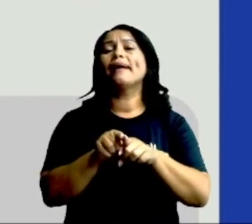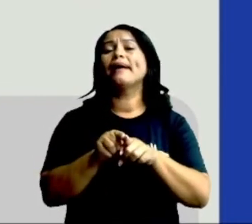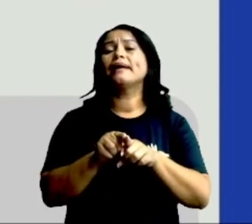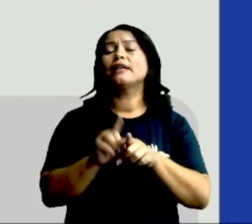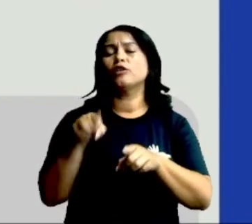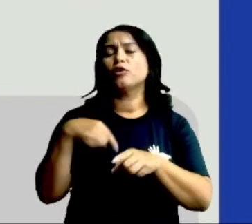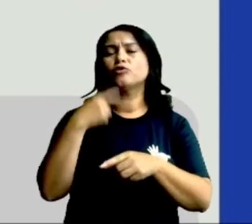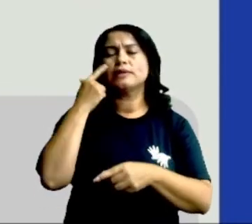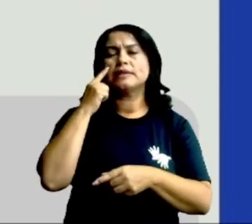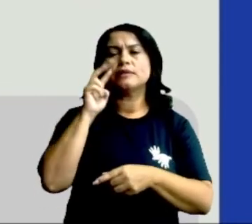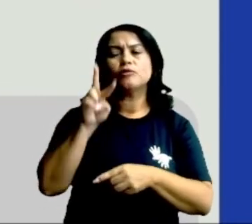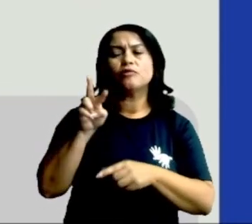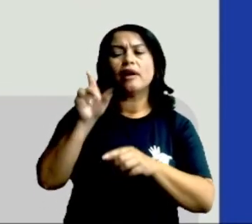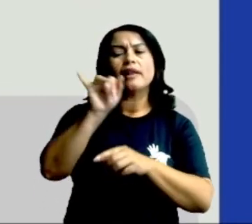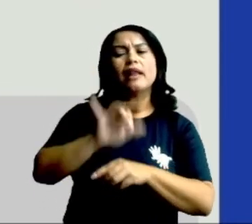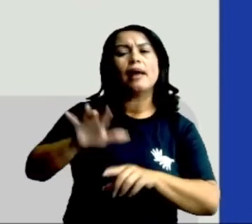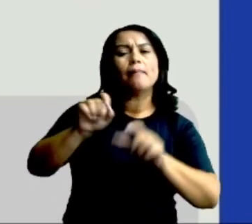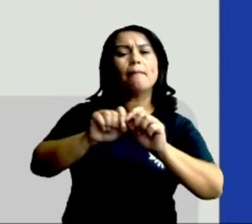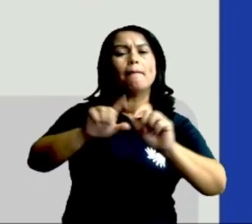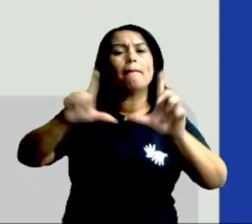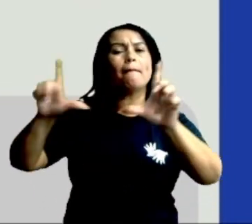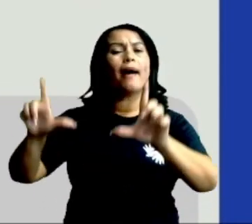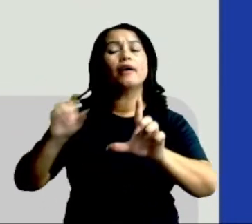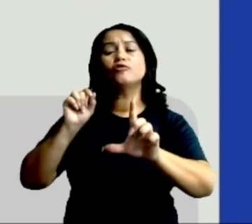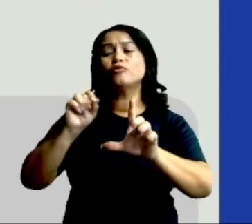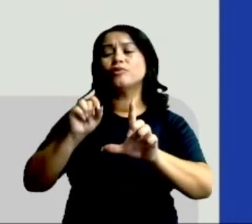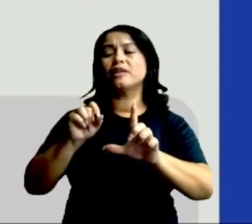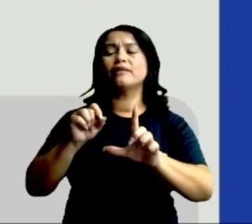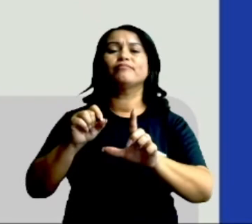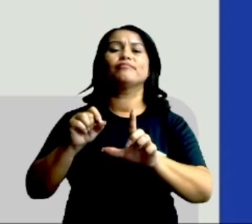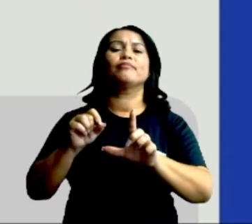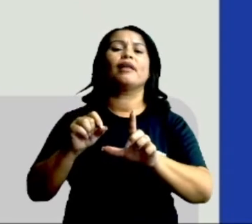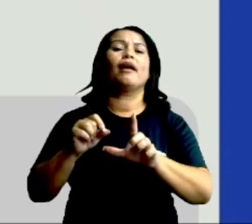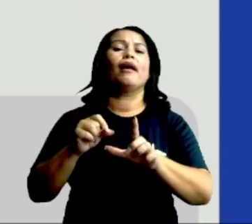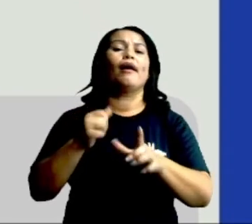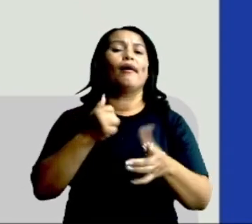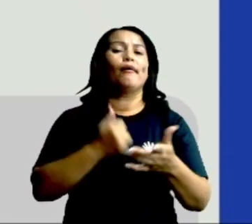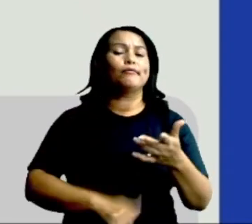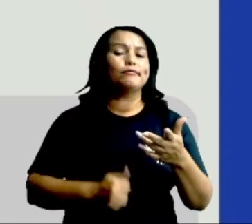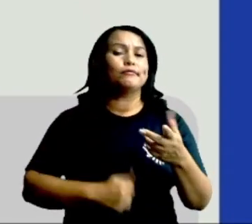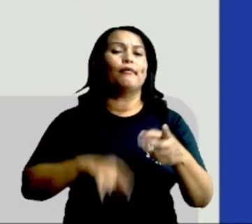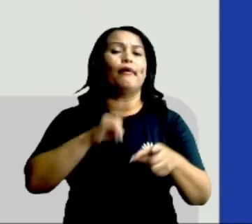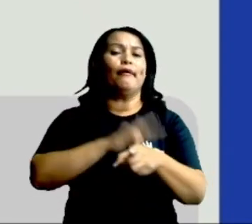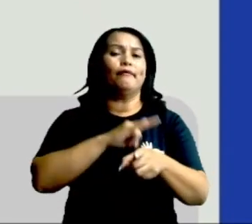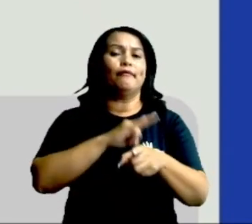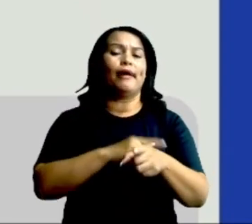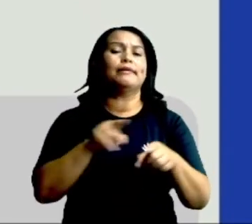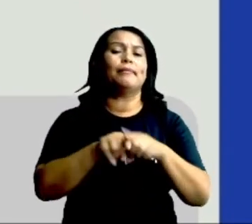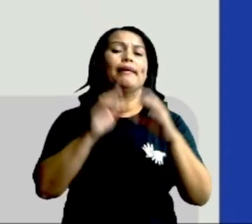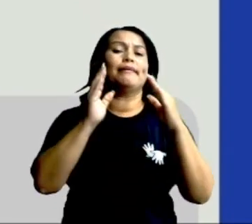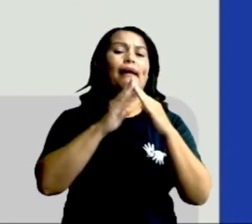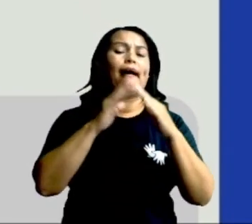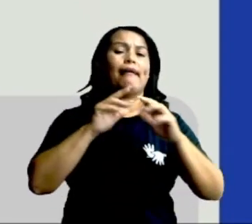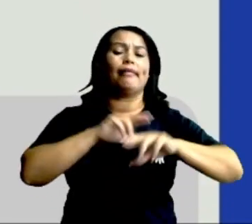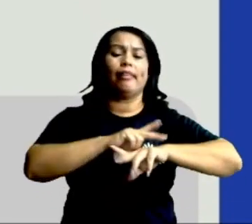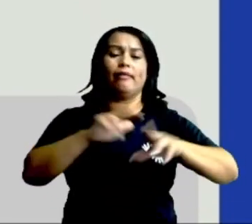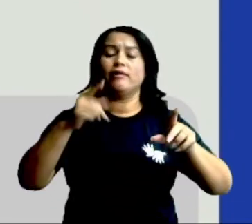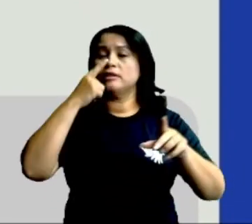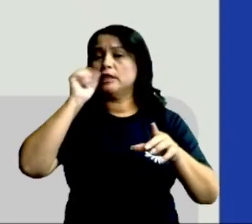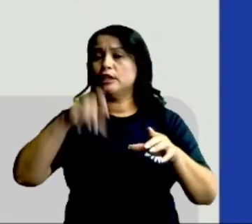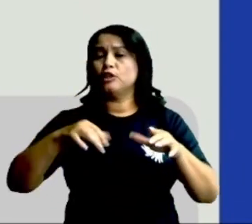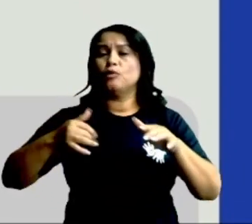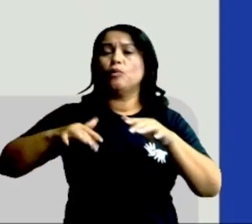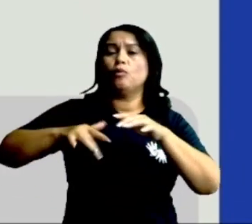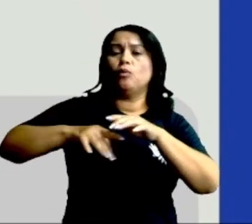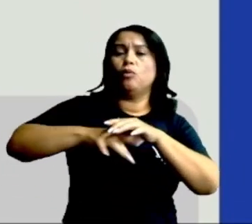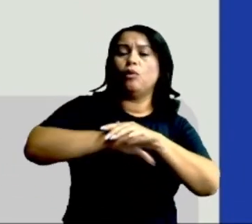gente consegue observar na imagem, pode ser, por exemplo, os esgotos domésticos, industriais, lixos industriais e urbanos, que